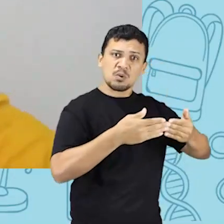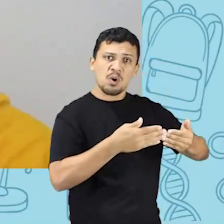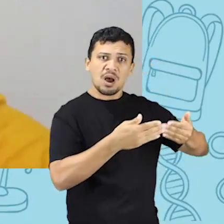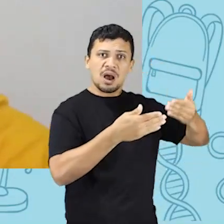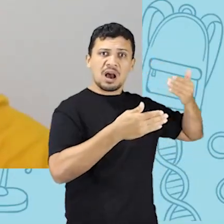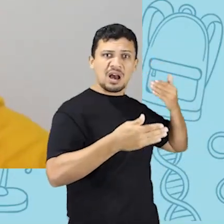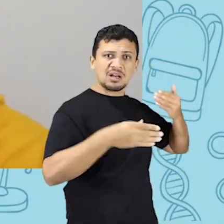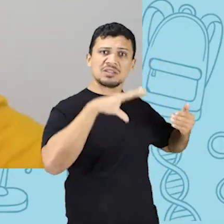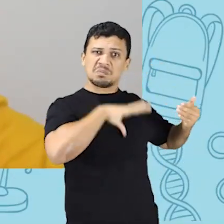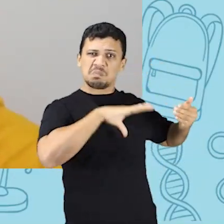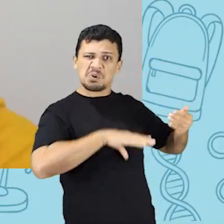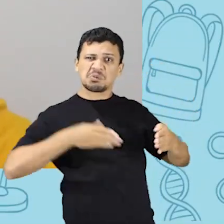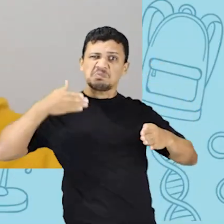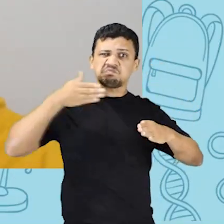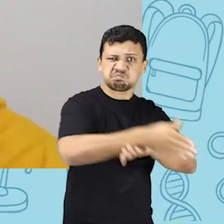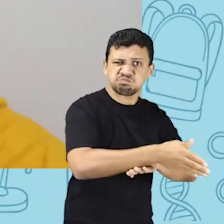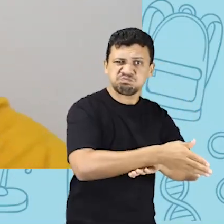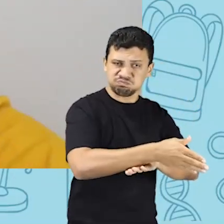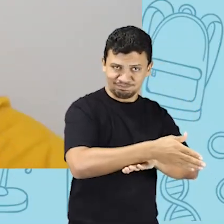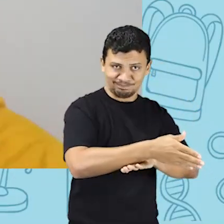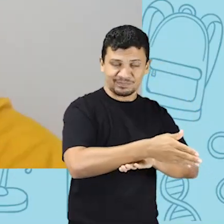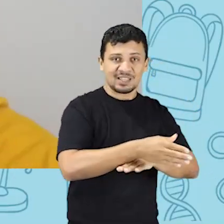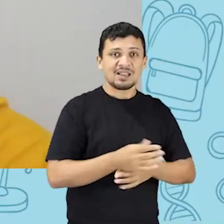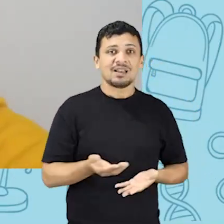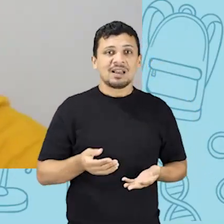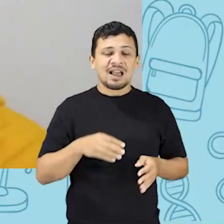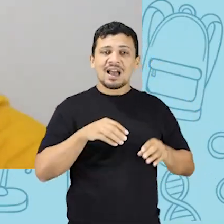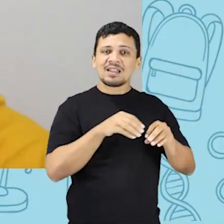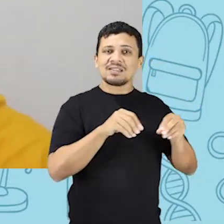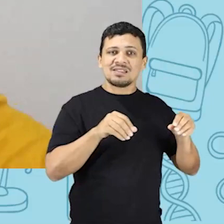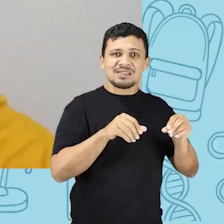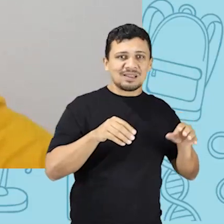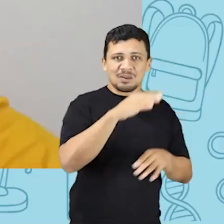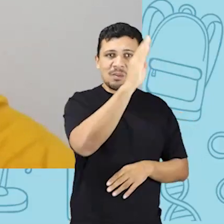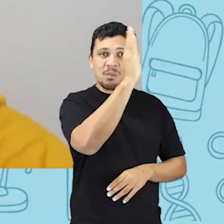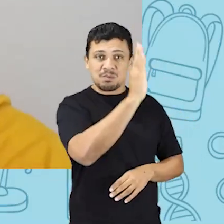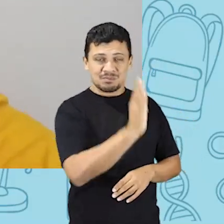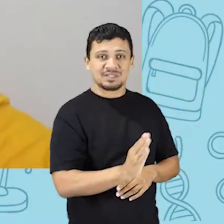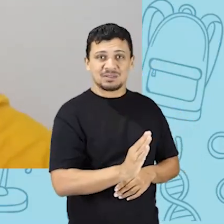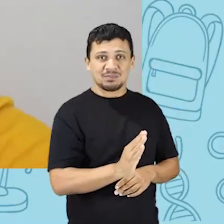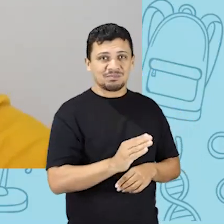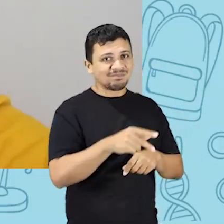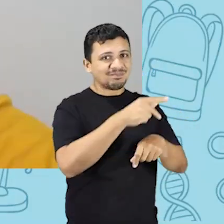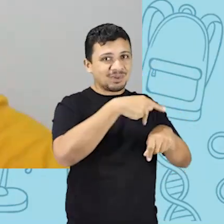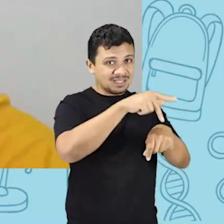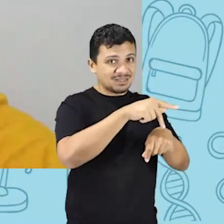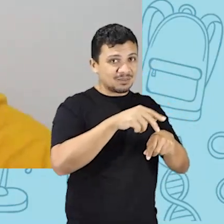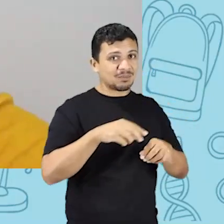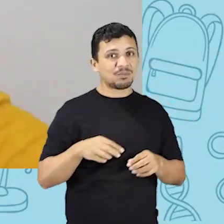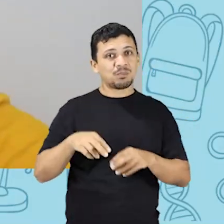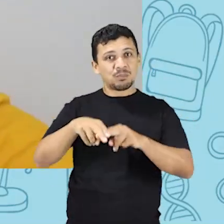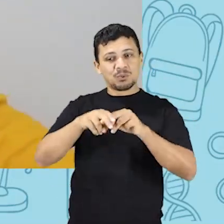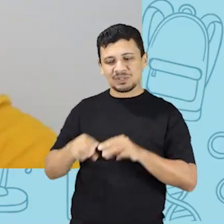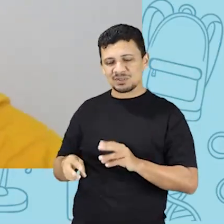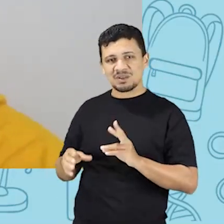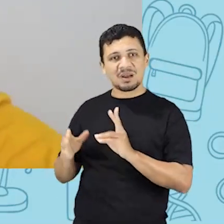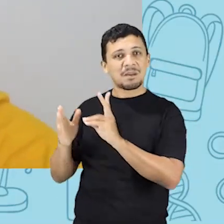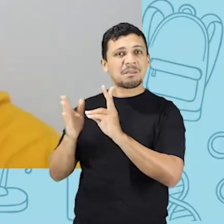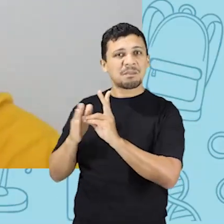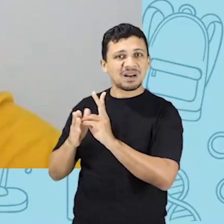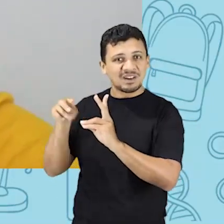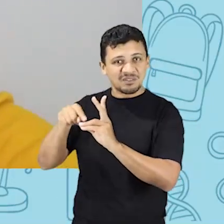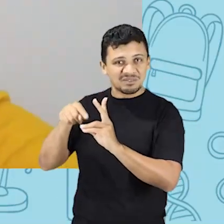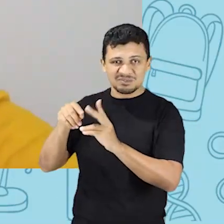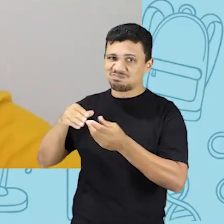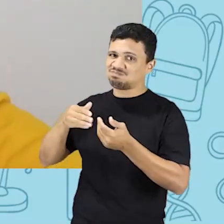da invasão acontecer. Então, assim, essa terra é Pindorama, que é o nosso país Brasil. Então, excluam do vocabulário de vocês